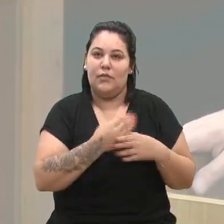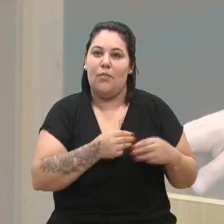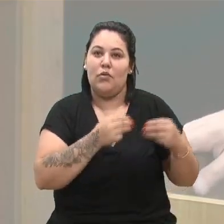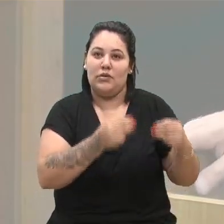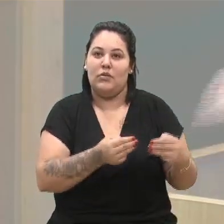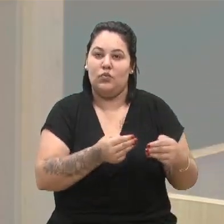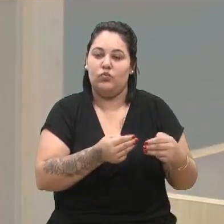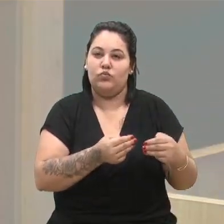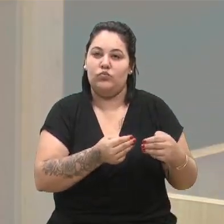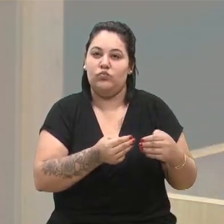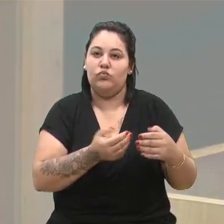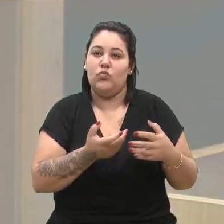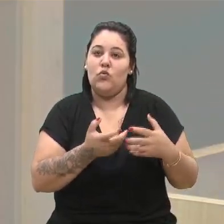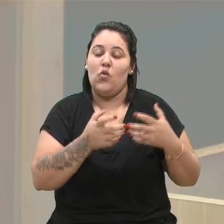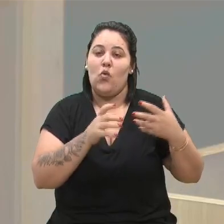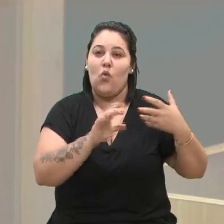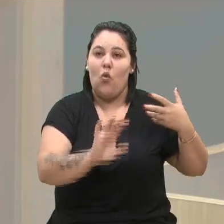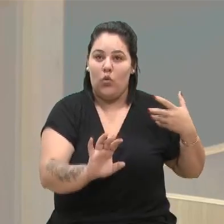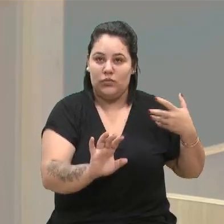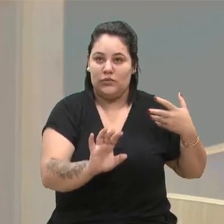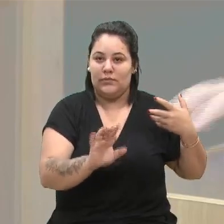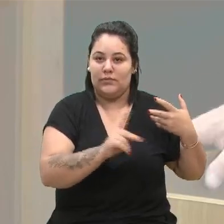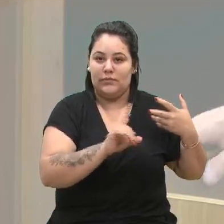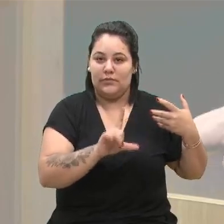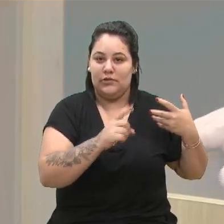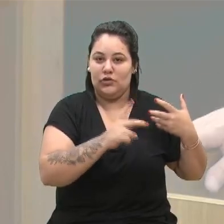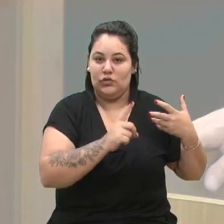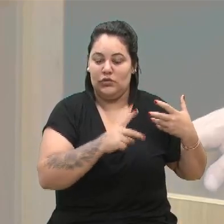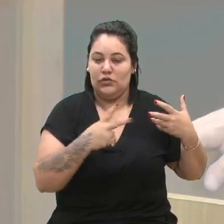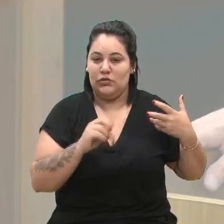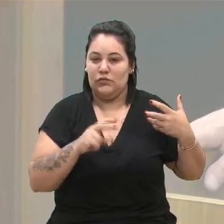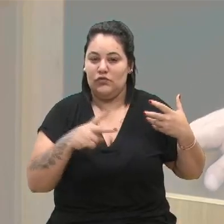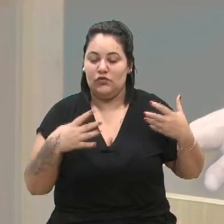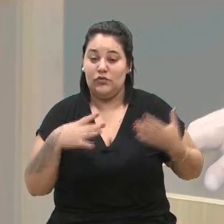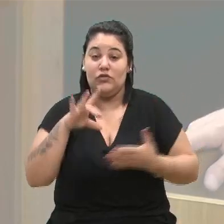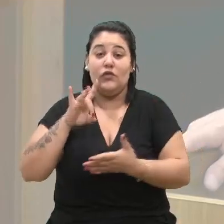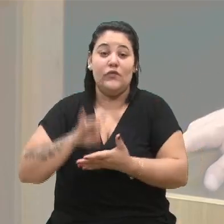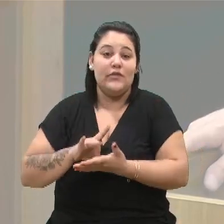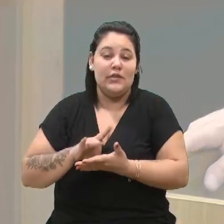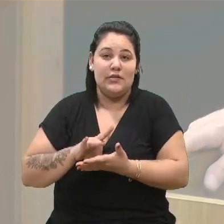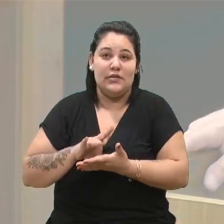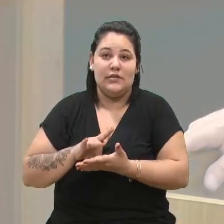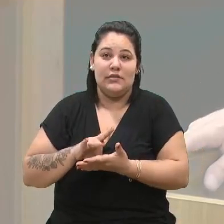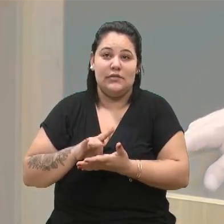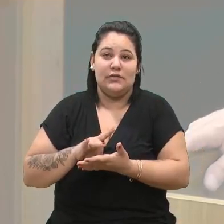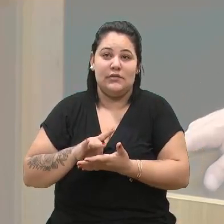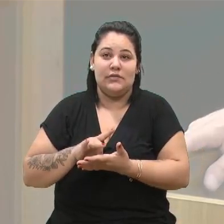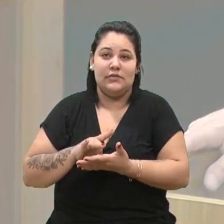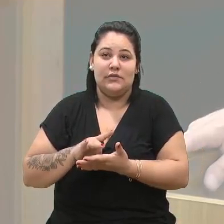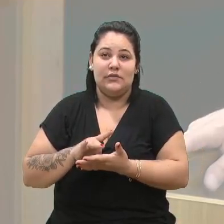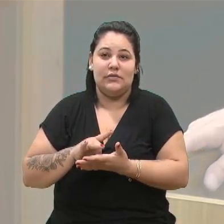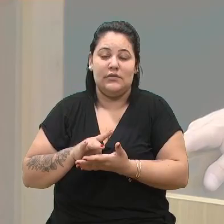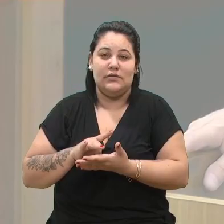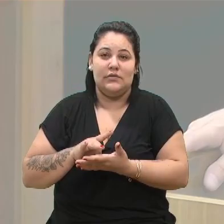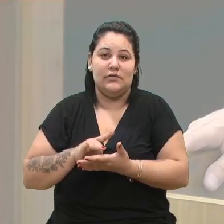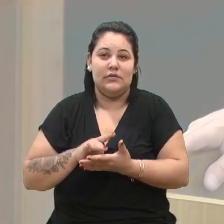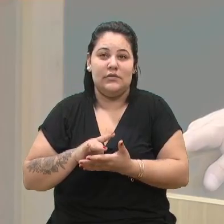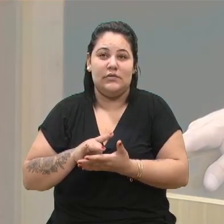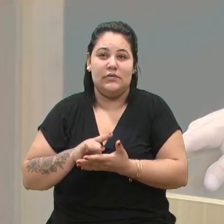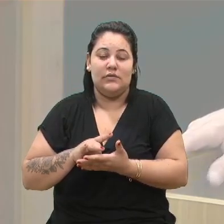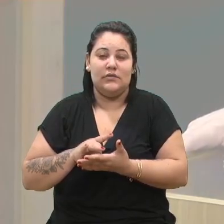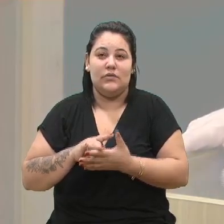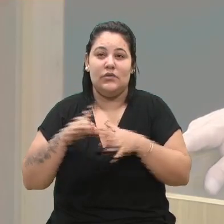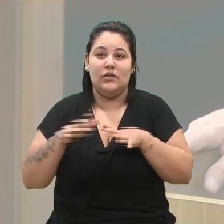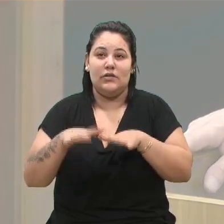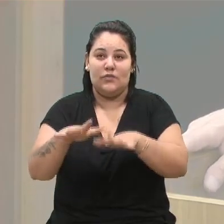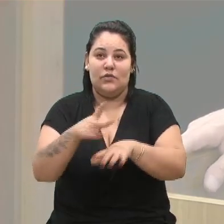PLP 12/2024, que regulamenta o transporte coletivo no país. E